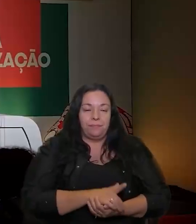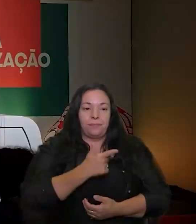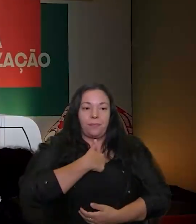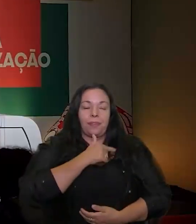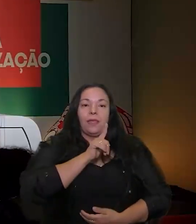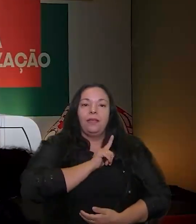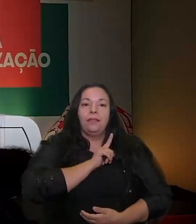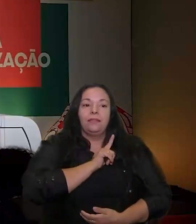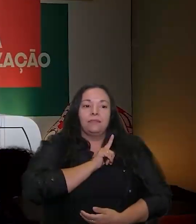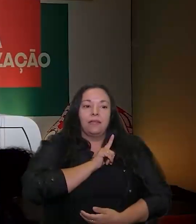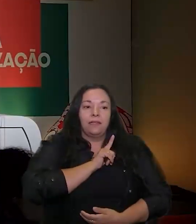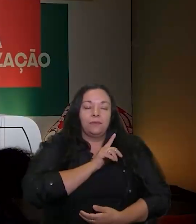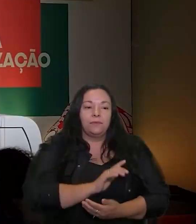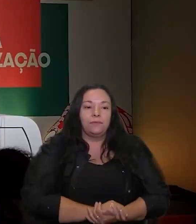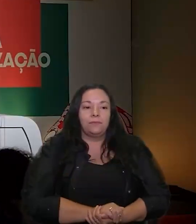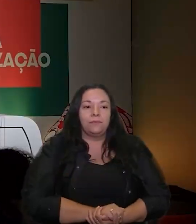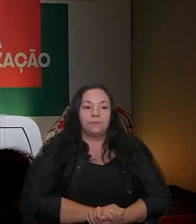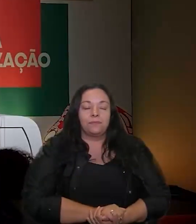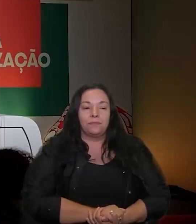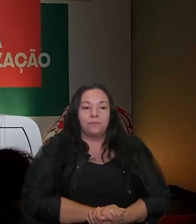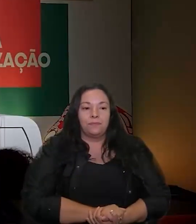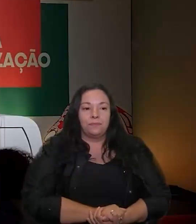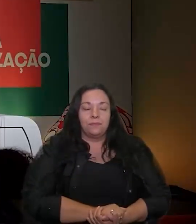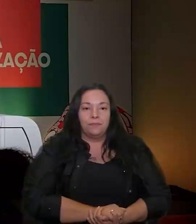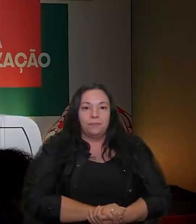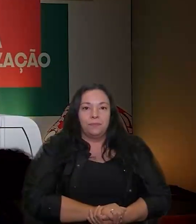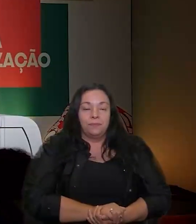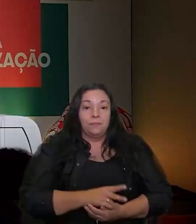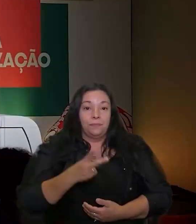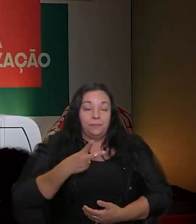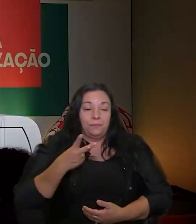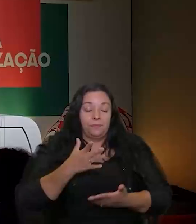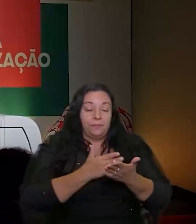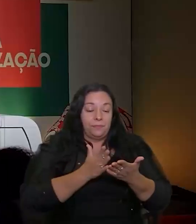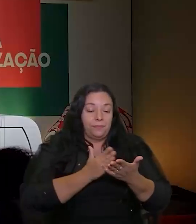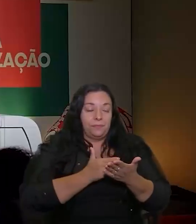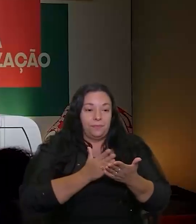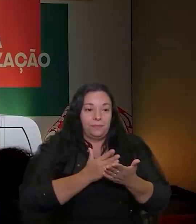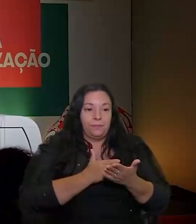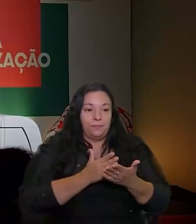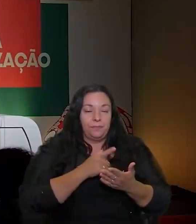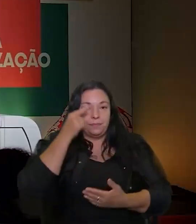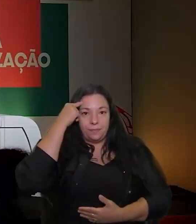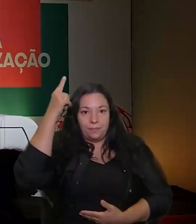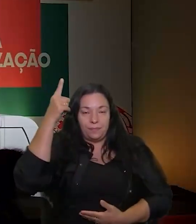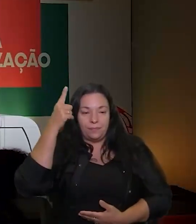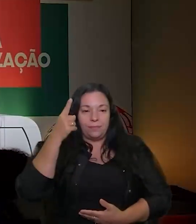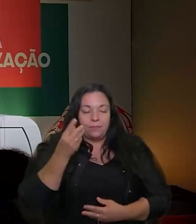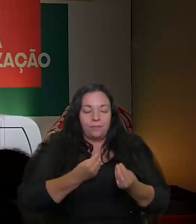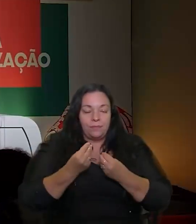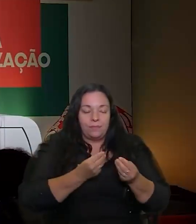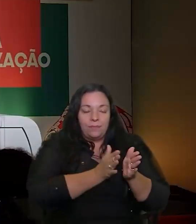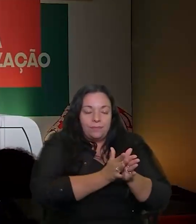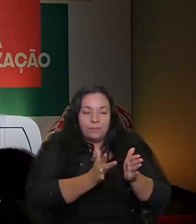pessoa sentada é Andressa Marques, uma mulher negra que possui o cabelo repleto de trancinhas que lhe estão presos em um rabo. Ela traz a camisa de